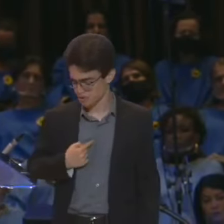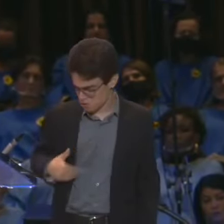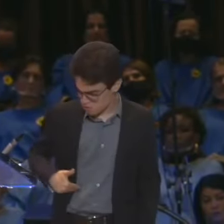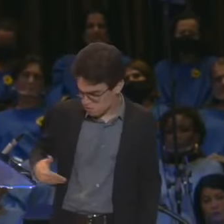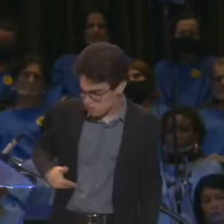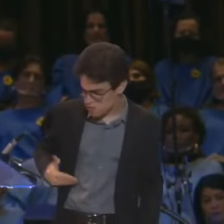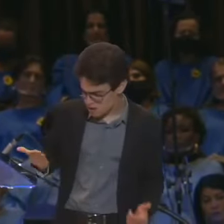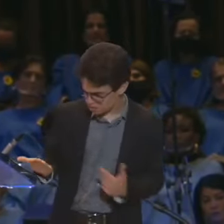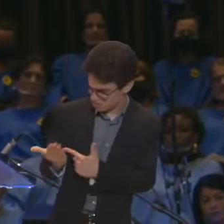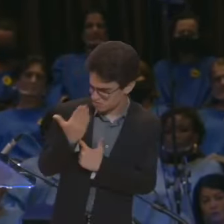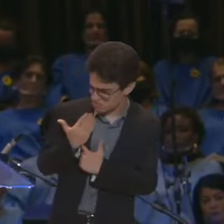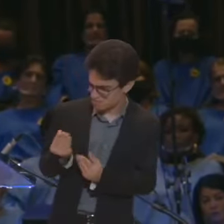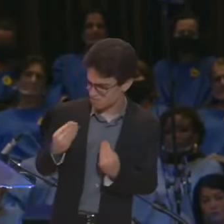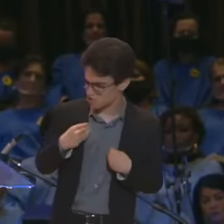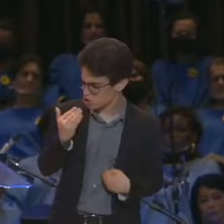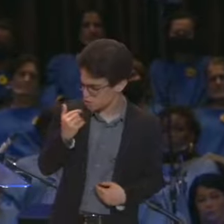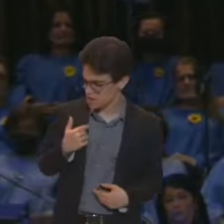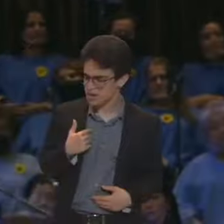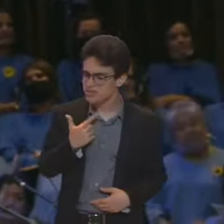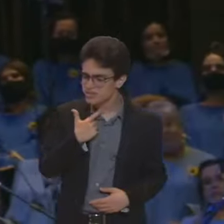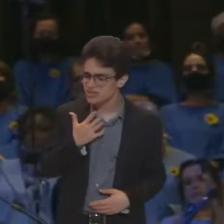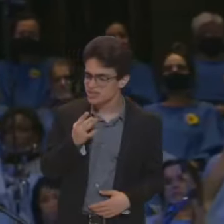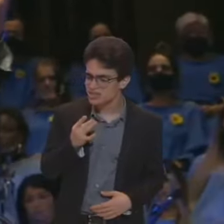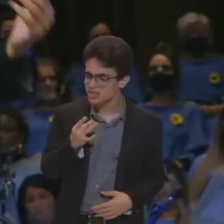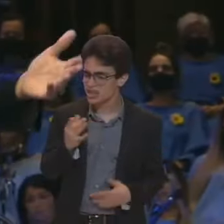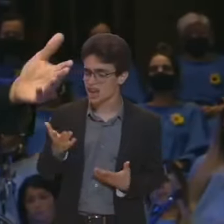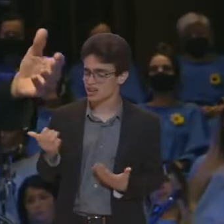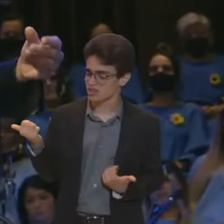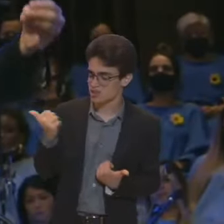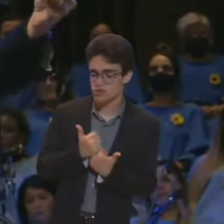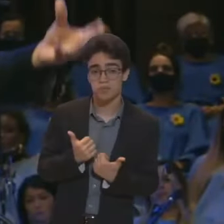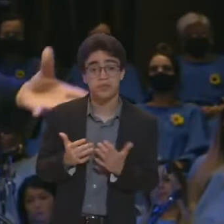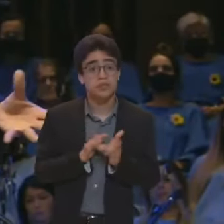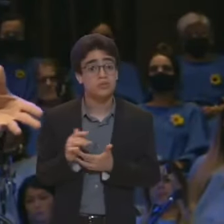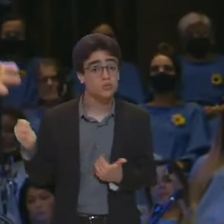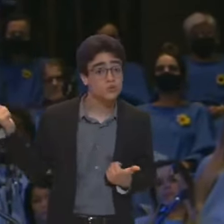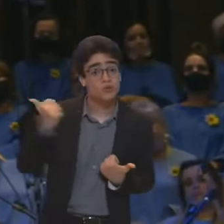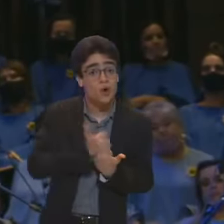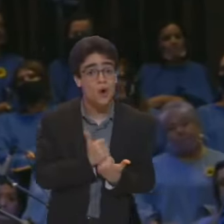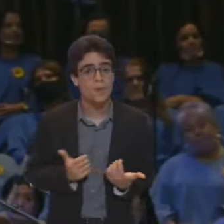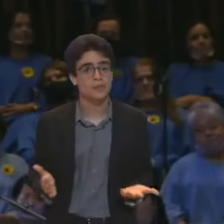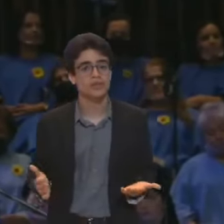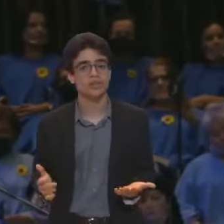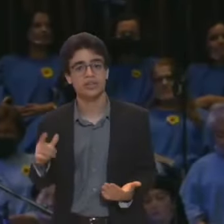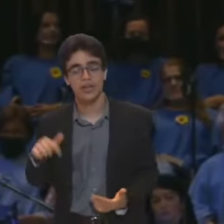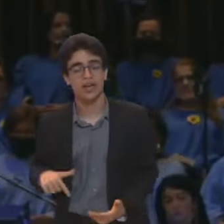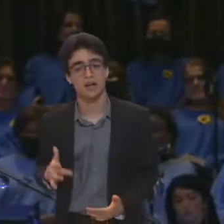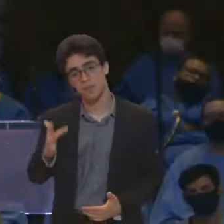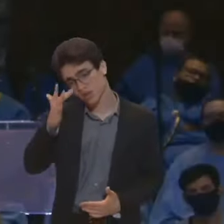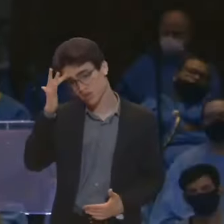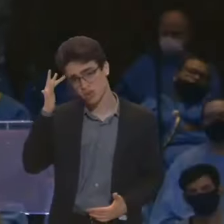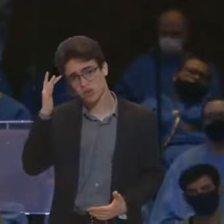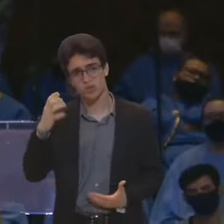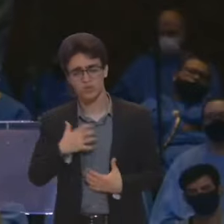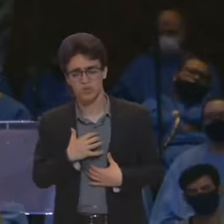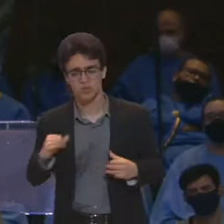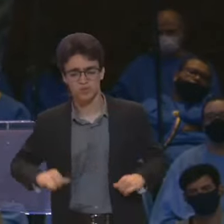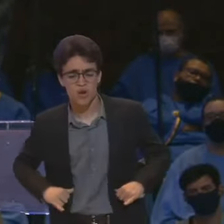me deste comer. Eu tive sede. Ele toma o lugar do sofrido, do necessitado, do abatido, do que está passando por